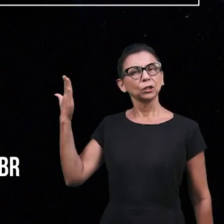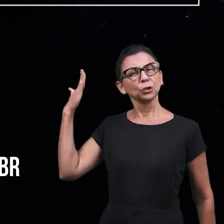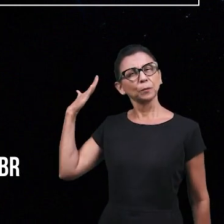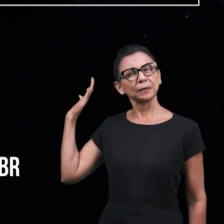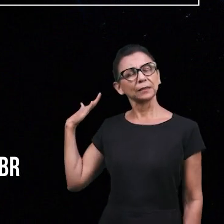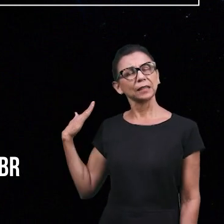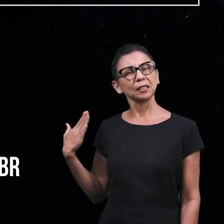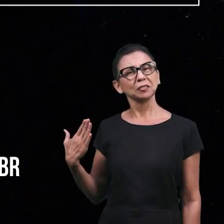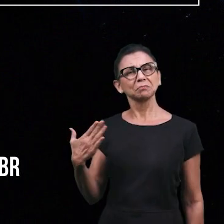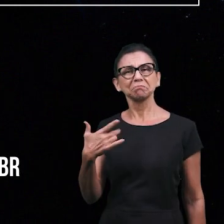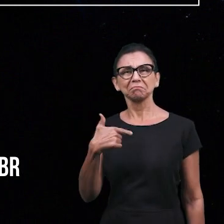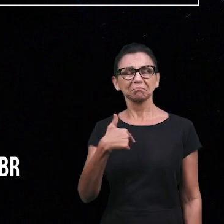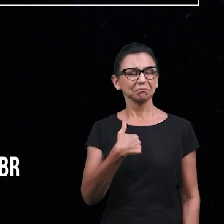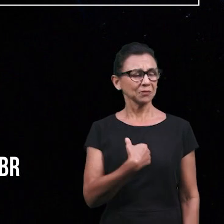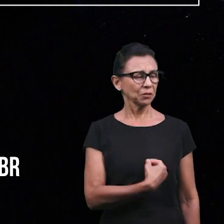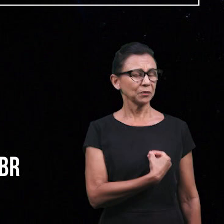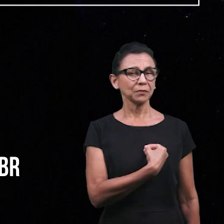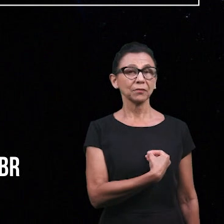Encontrei o grande